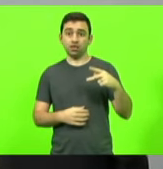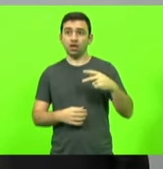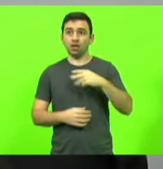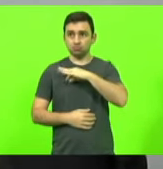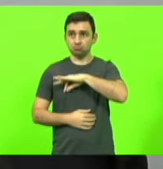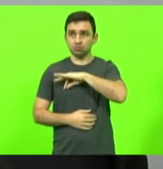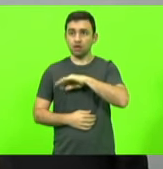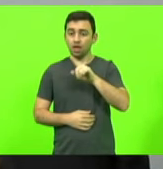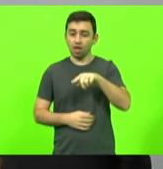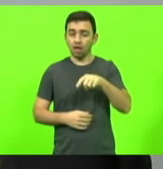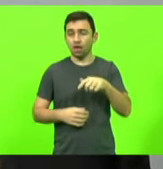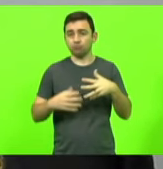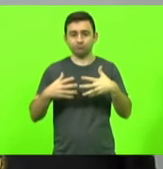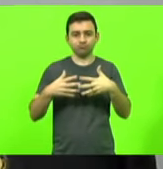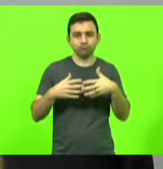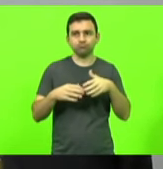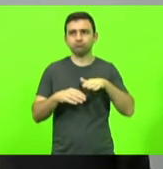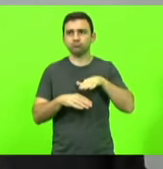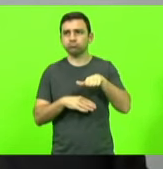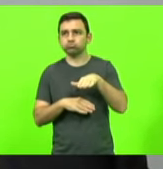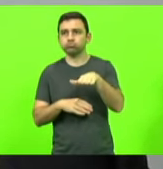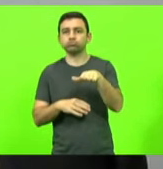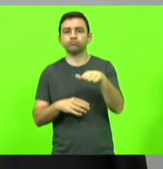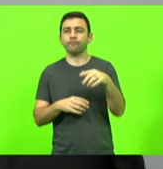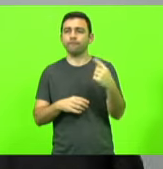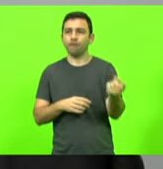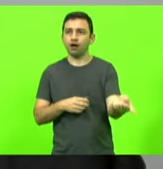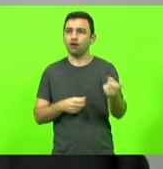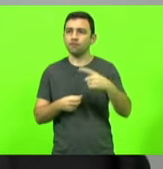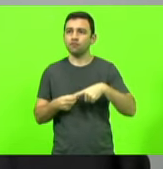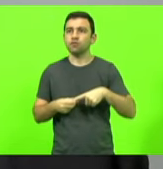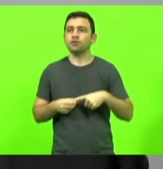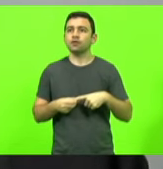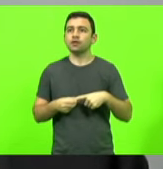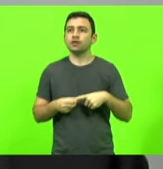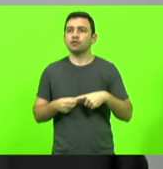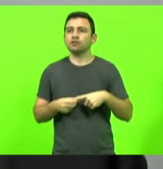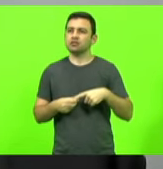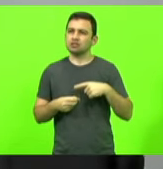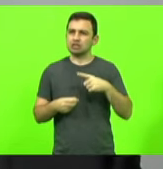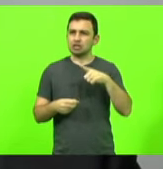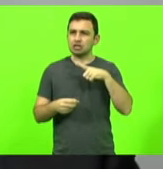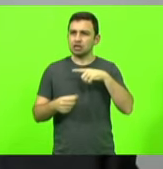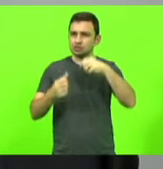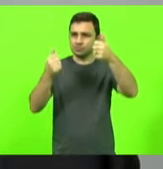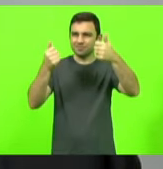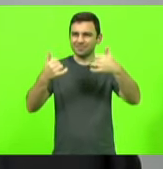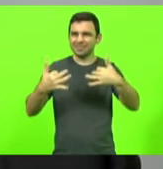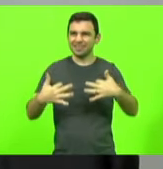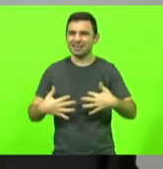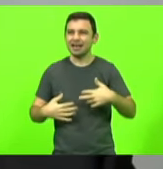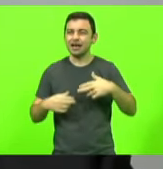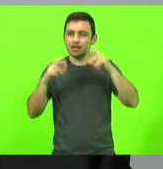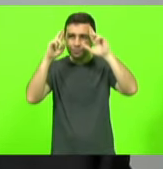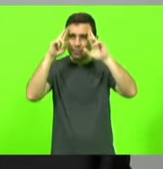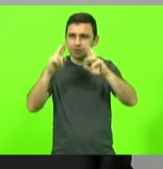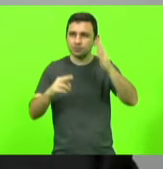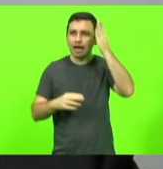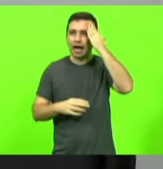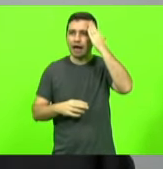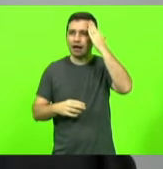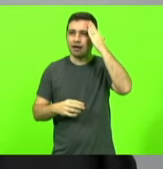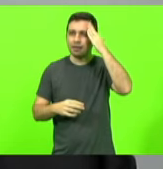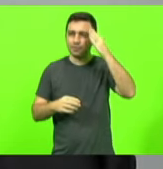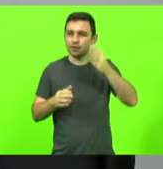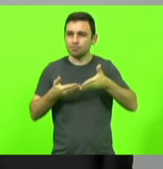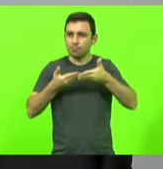estrada também, quando nós temos os relatos do homem que vai para o alto mar e tem aquele respeito, também tem o homem que